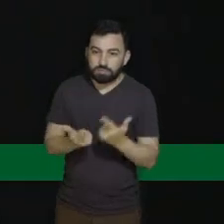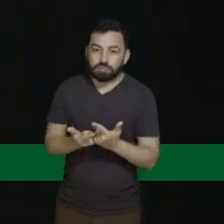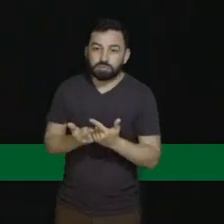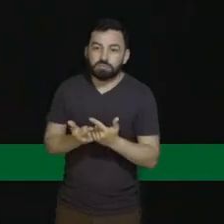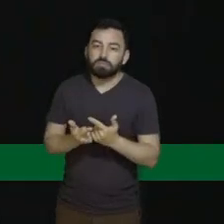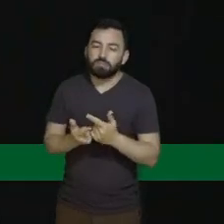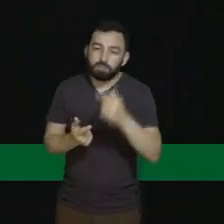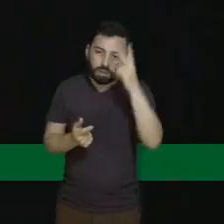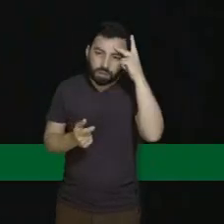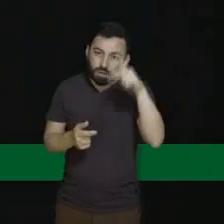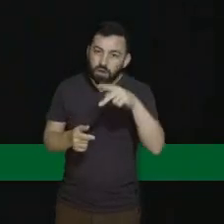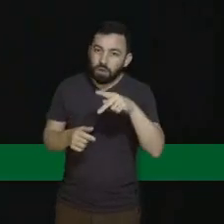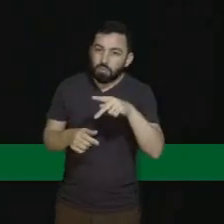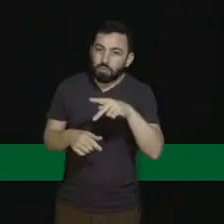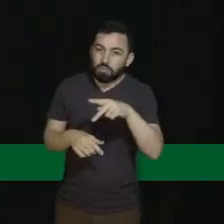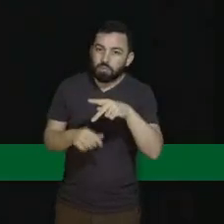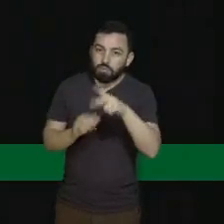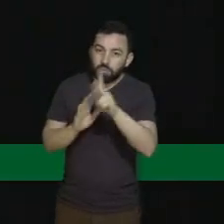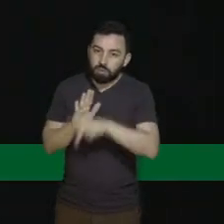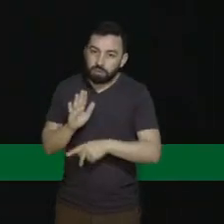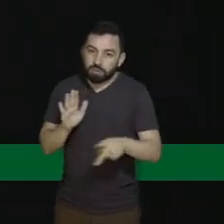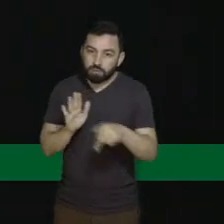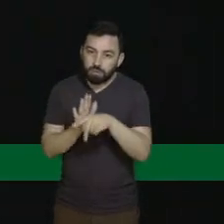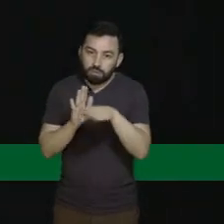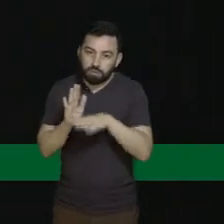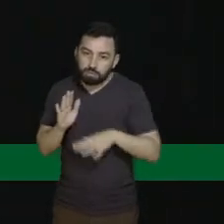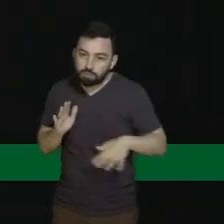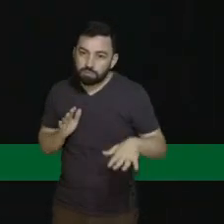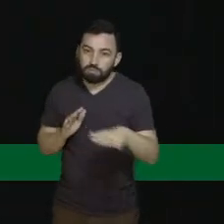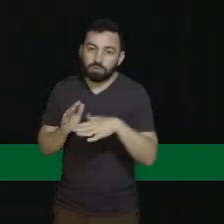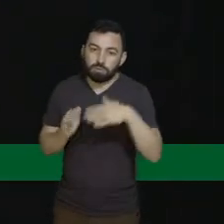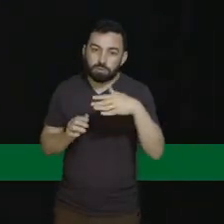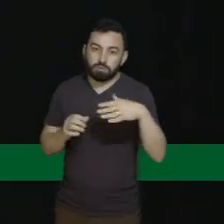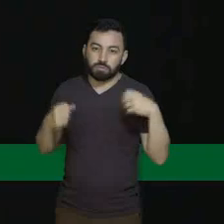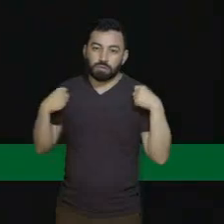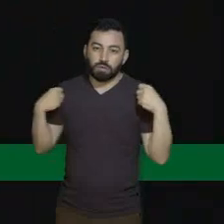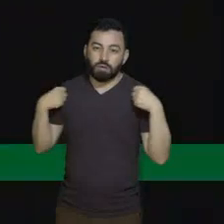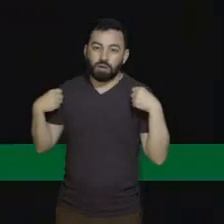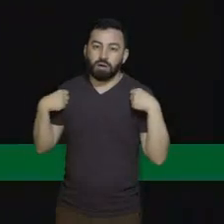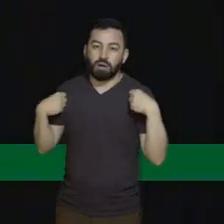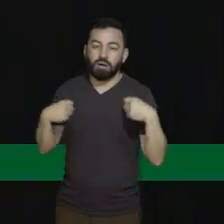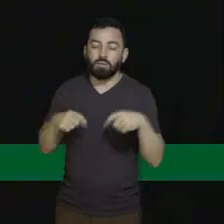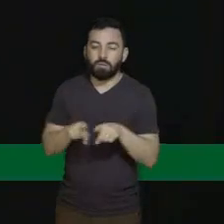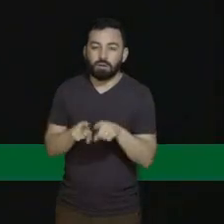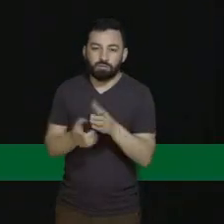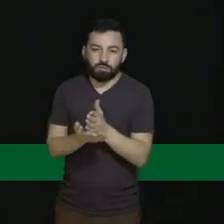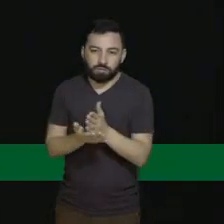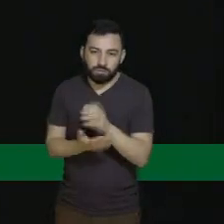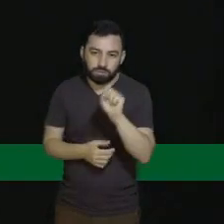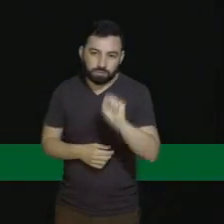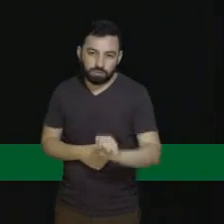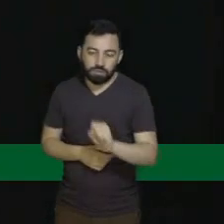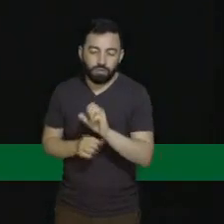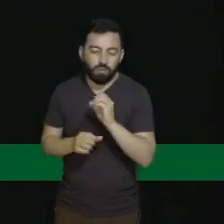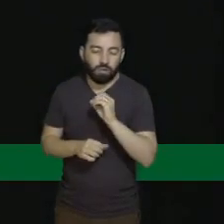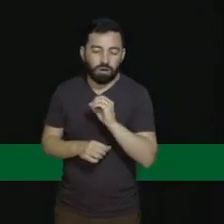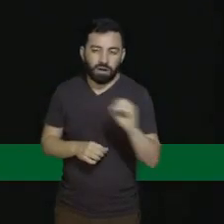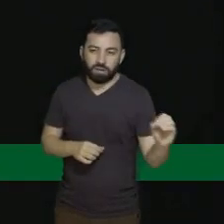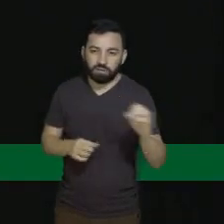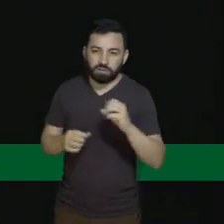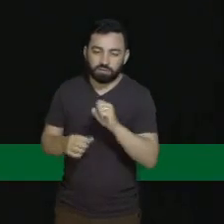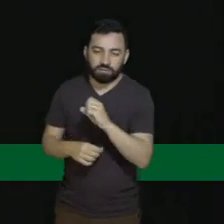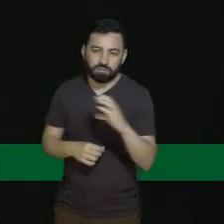projetos que temos para o campus Chapecó, para a Universidade Federal da Fronteira Sul, aqui no Oeste Catarinense.